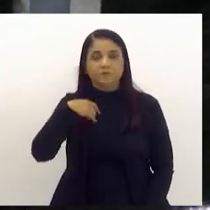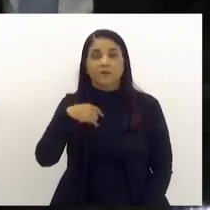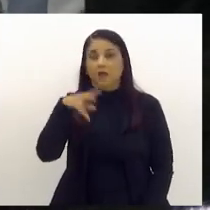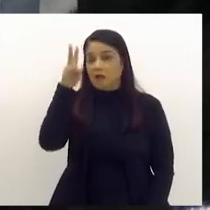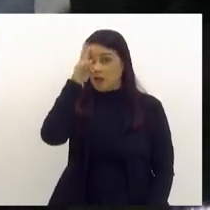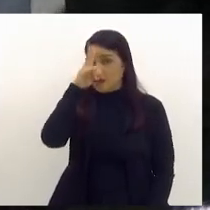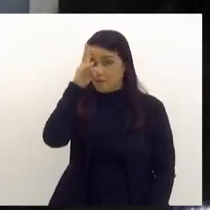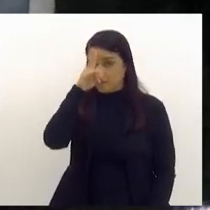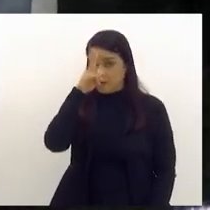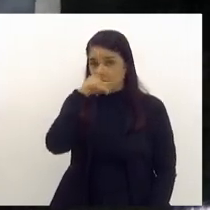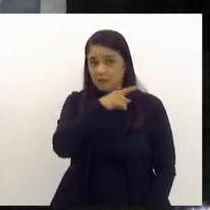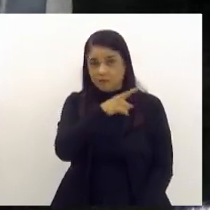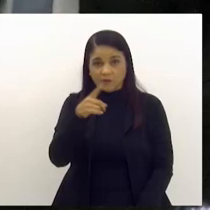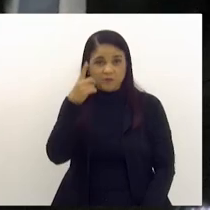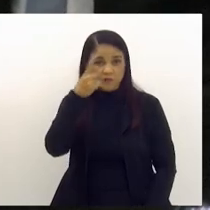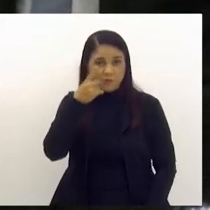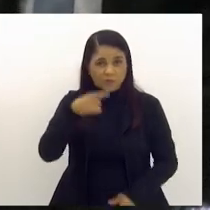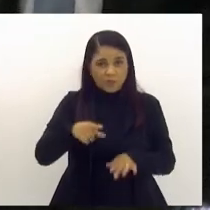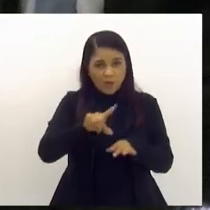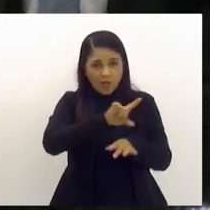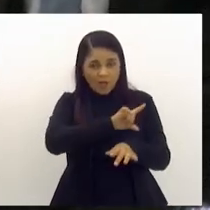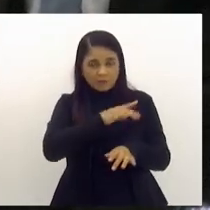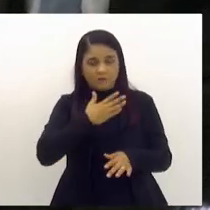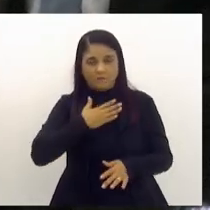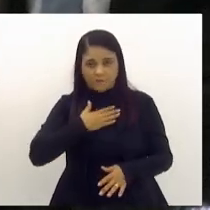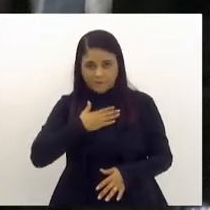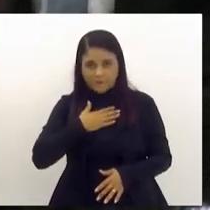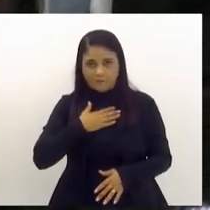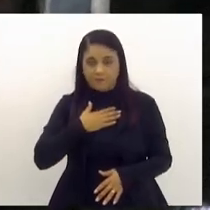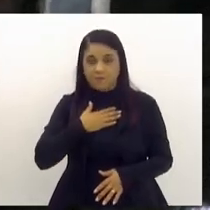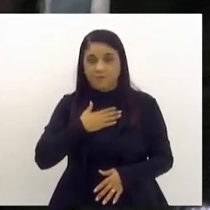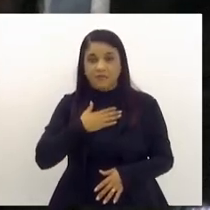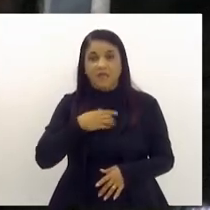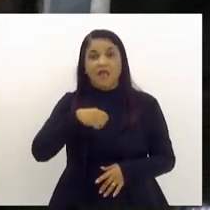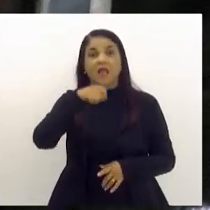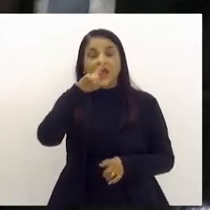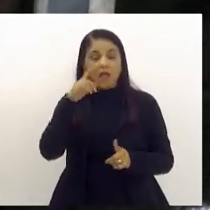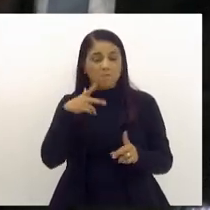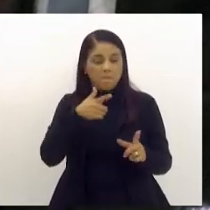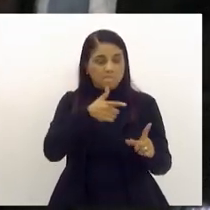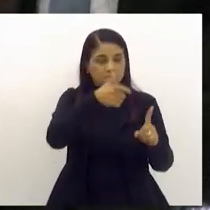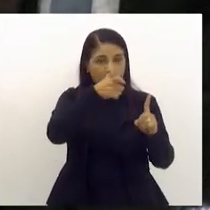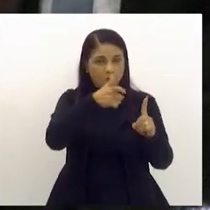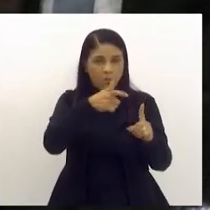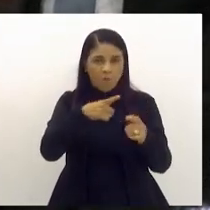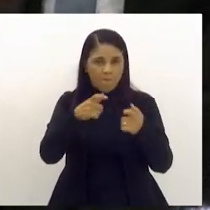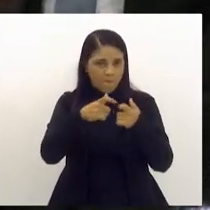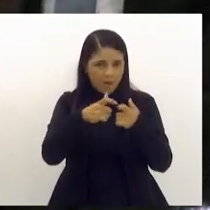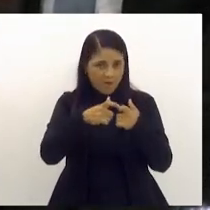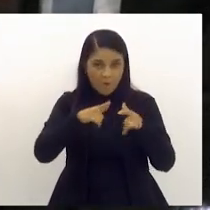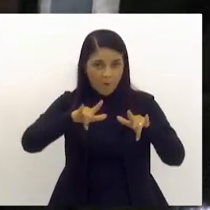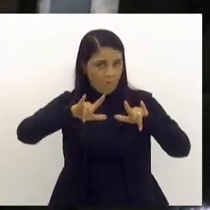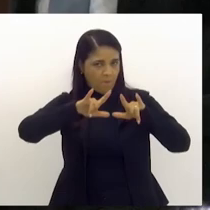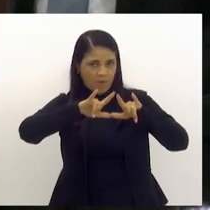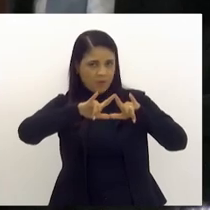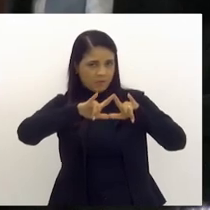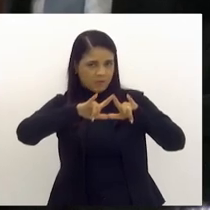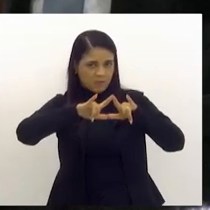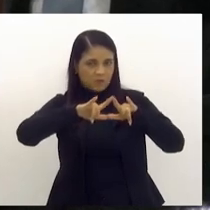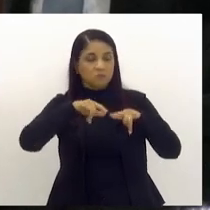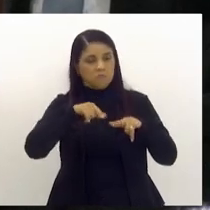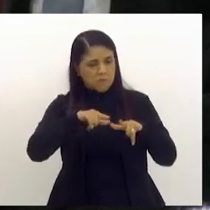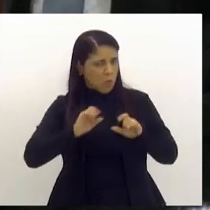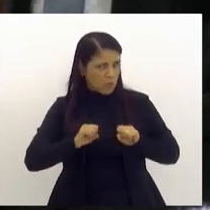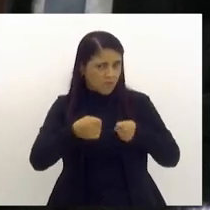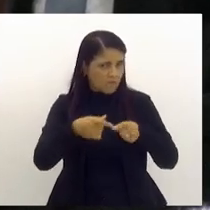lembrar as nobres deputadas que me antecederam aqui que quem matou o médico não foi a milícia. Não estou aqui defendendo milícia, não, que milícia tem que passar o cerol